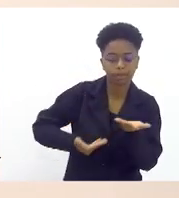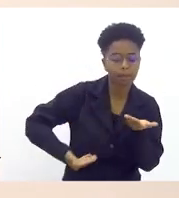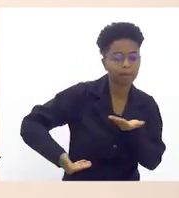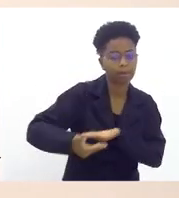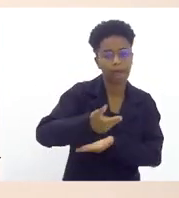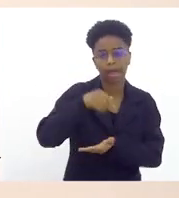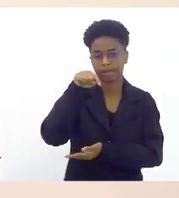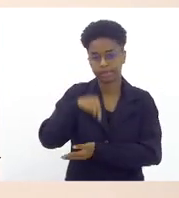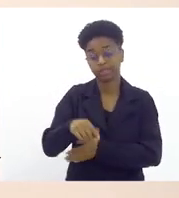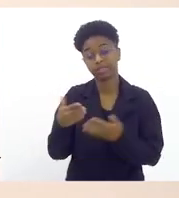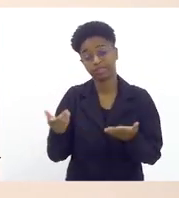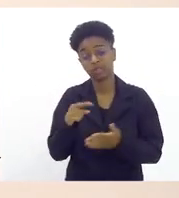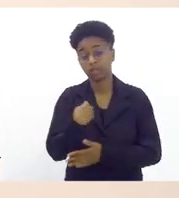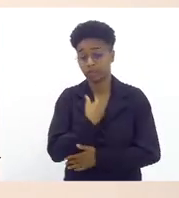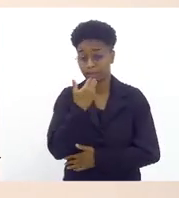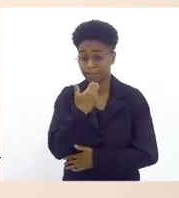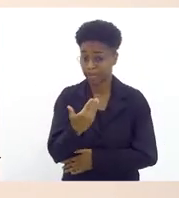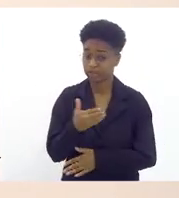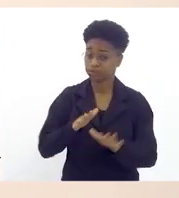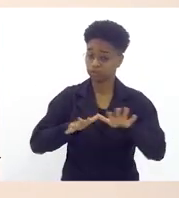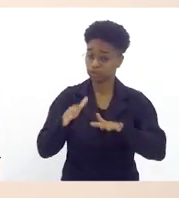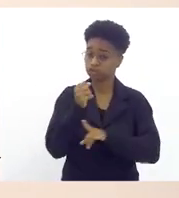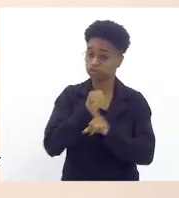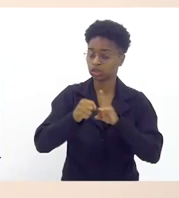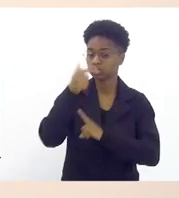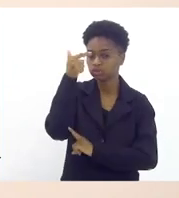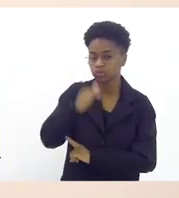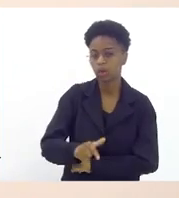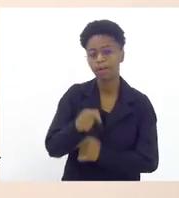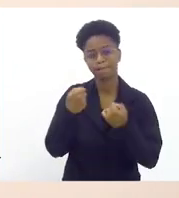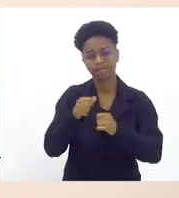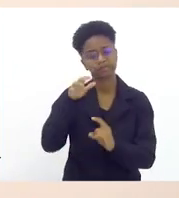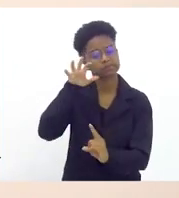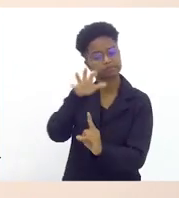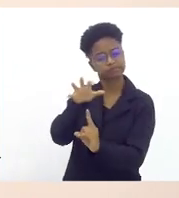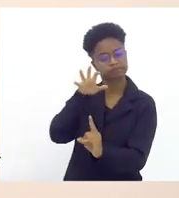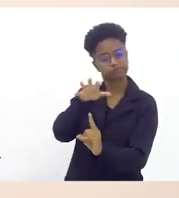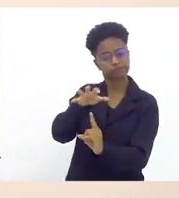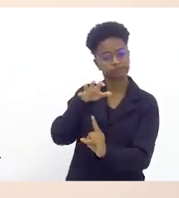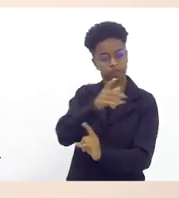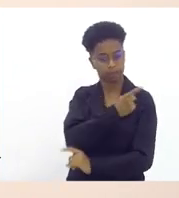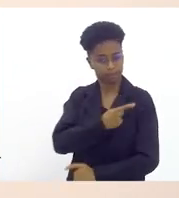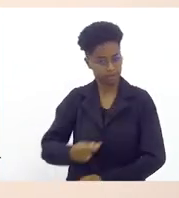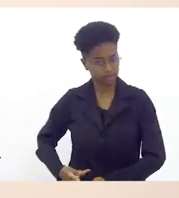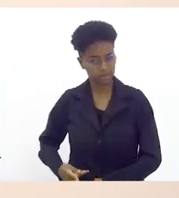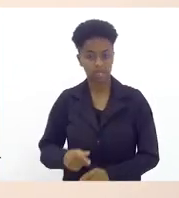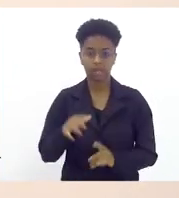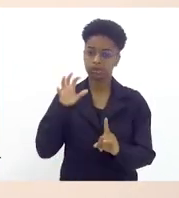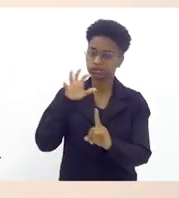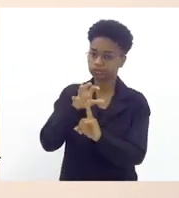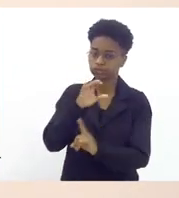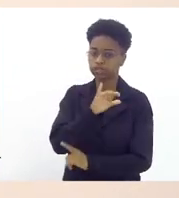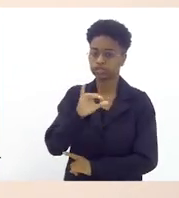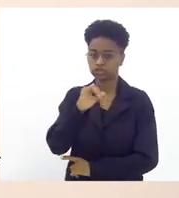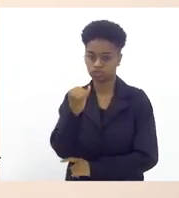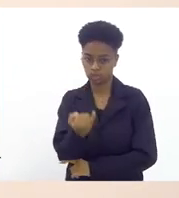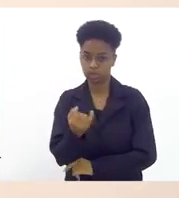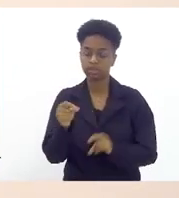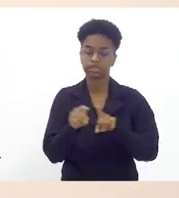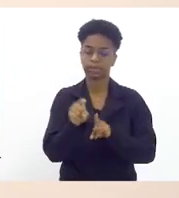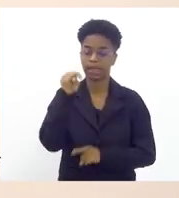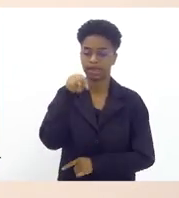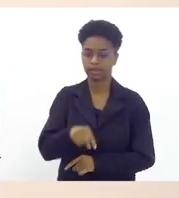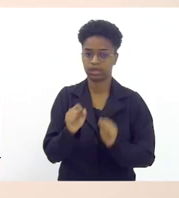a gente pede e conta com os movimentos sociais, mais uma vez, que pressione, né, a presidência, o presidente da CCJ e da